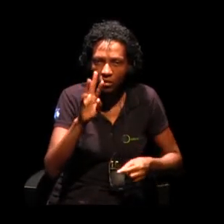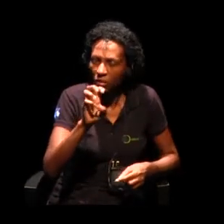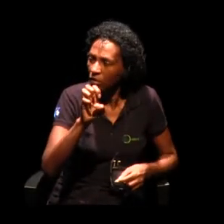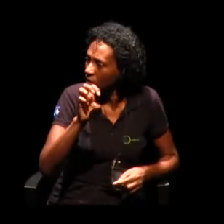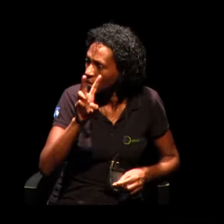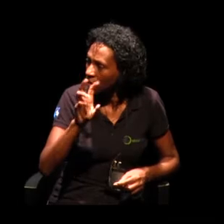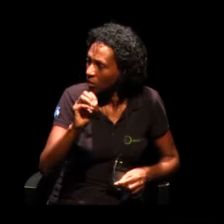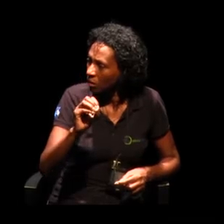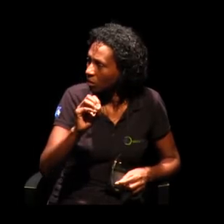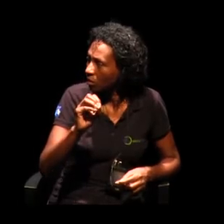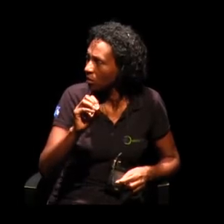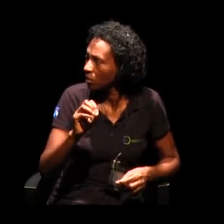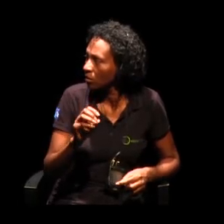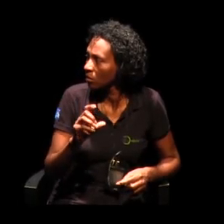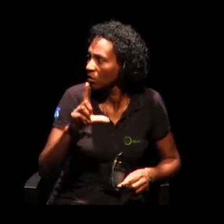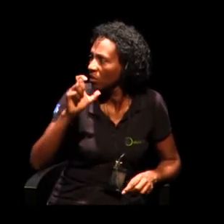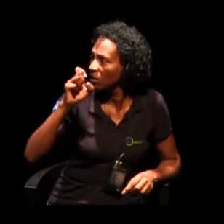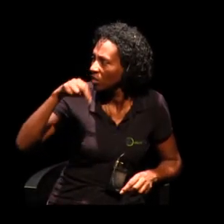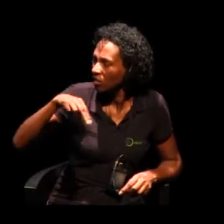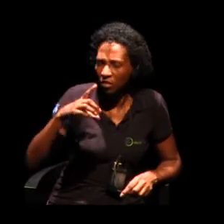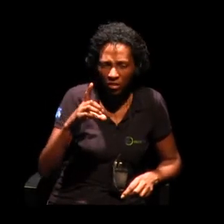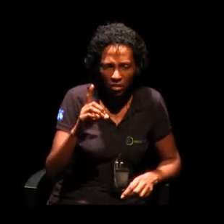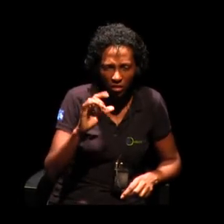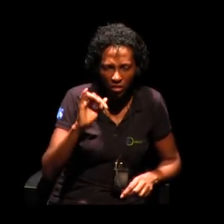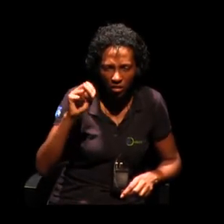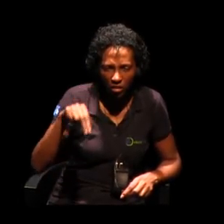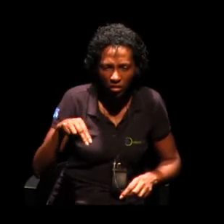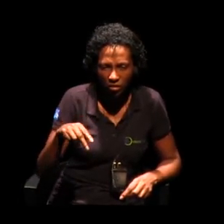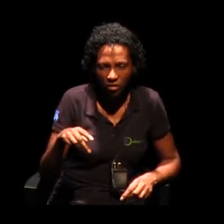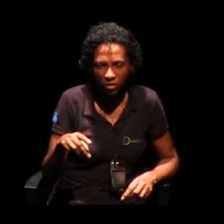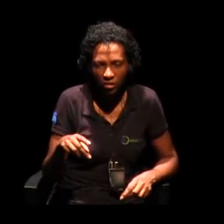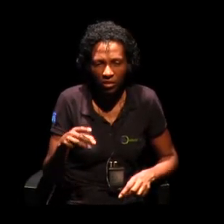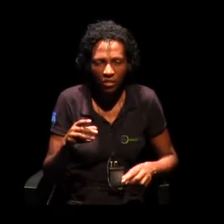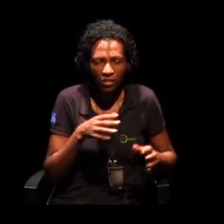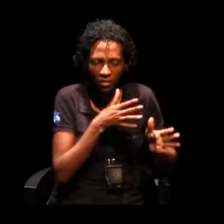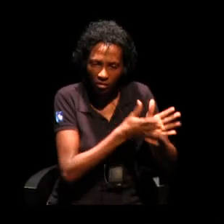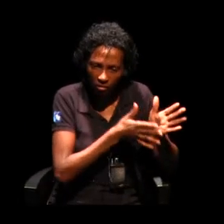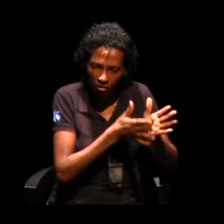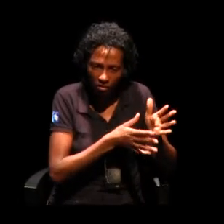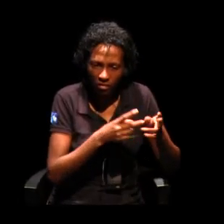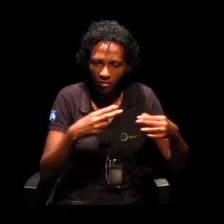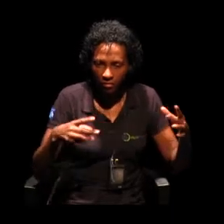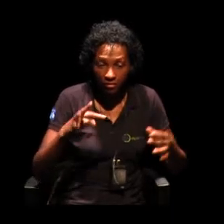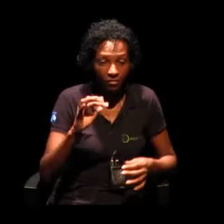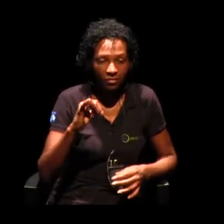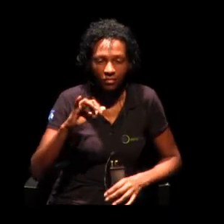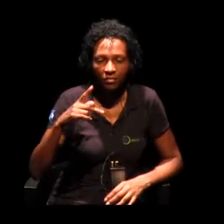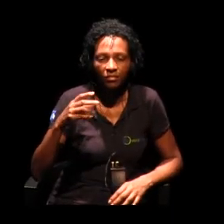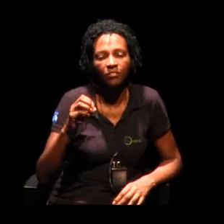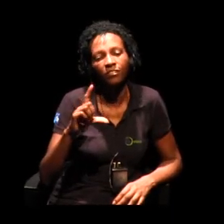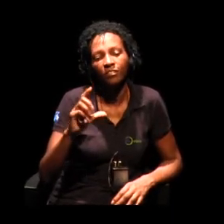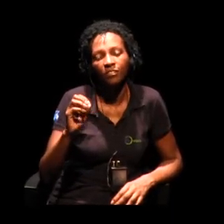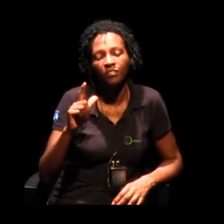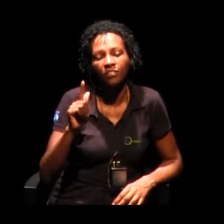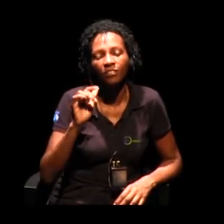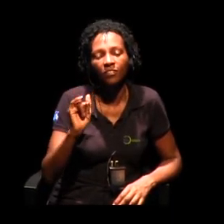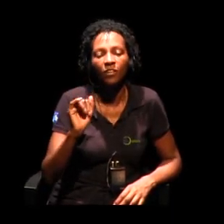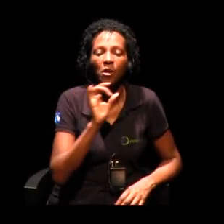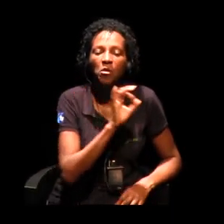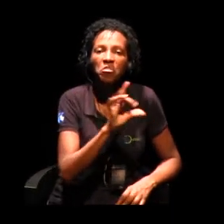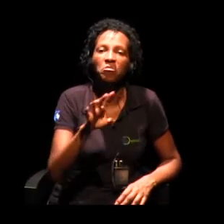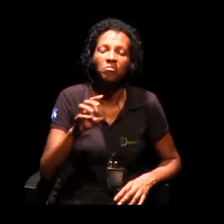aquelas folhas do trevo que pode ser utilizado, também landing, a parte de trem. São várias